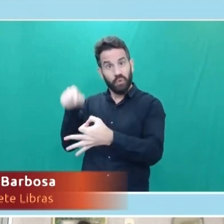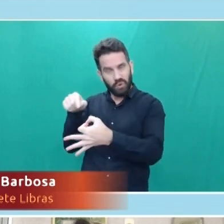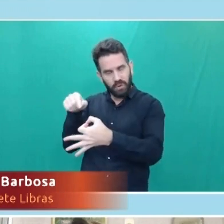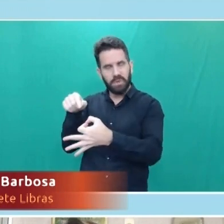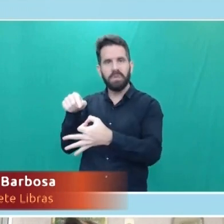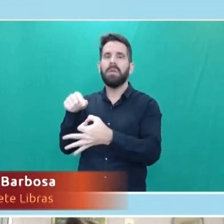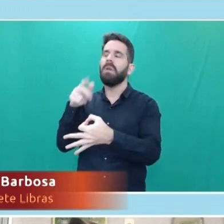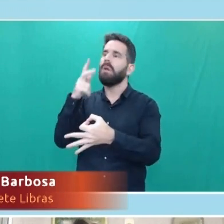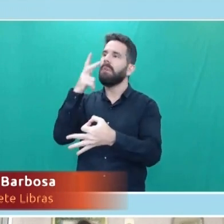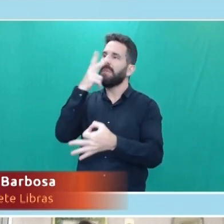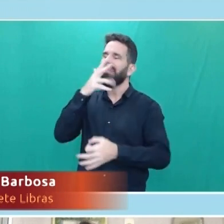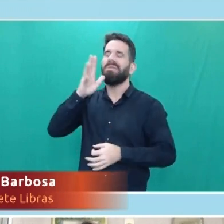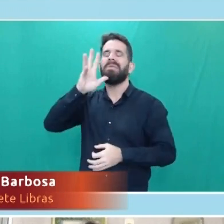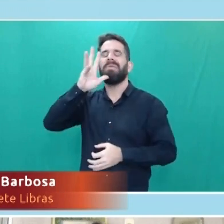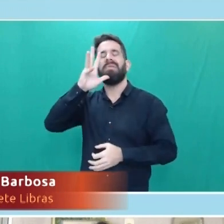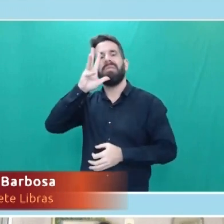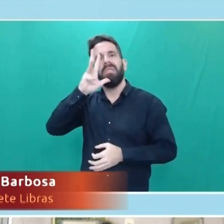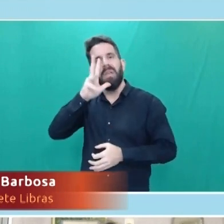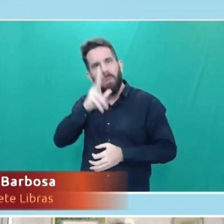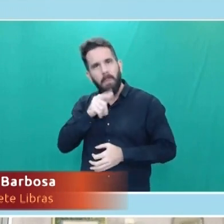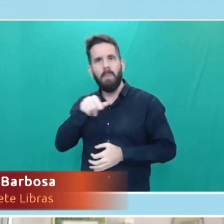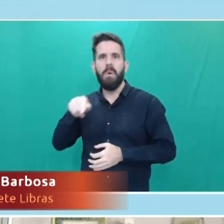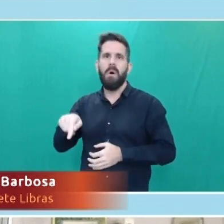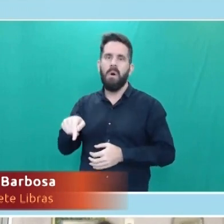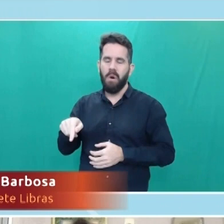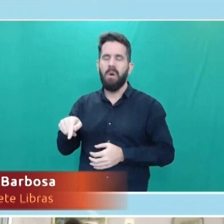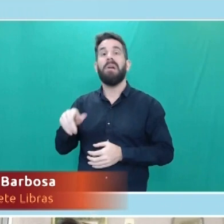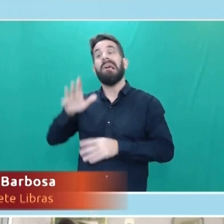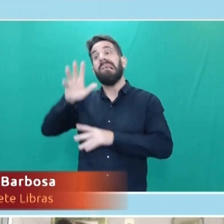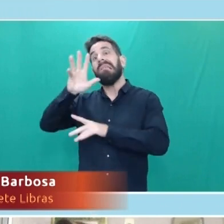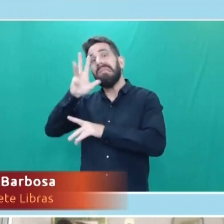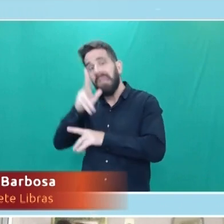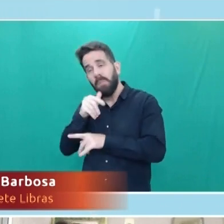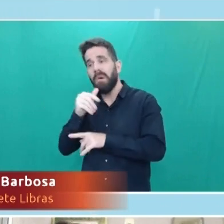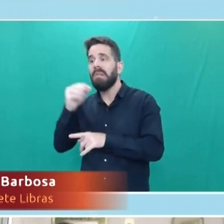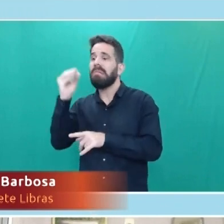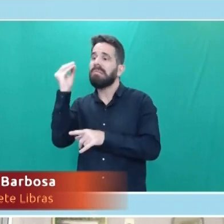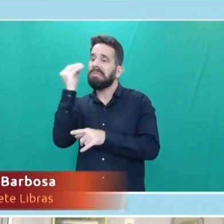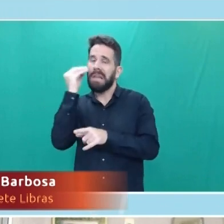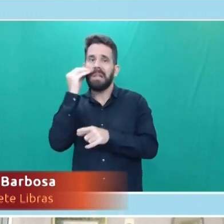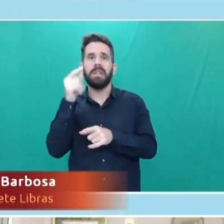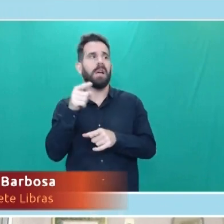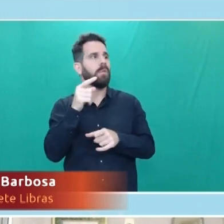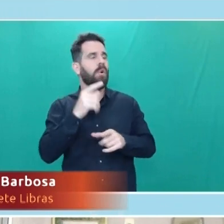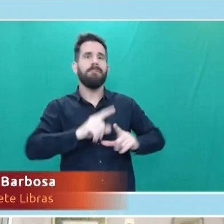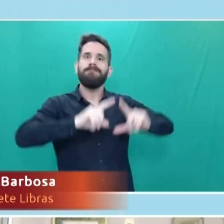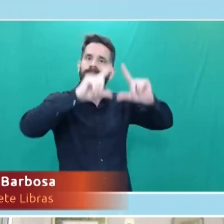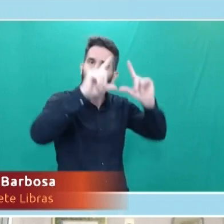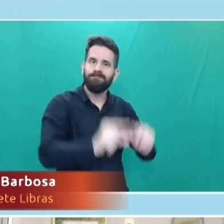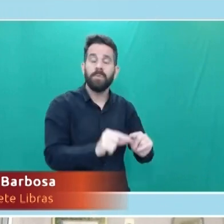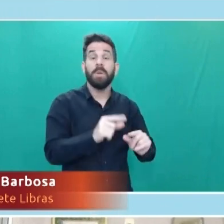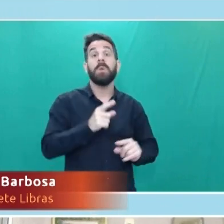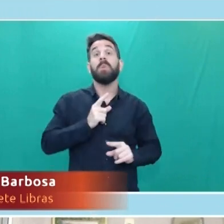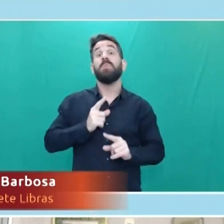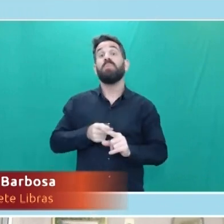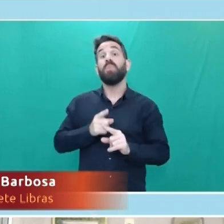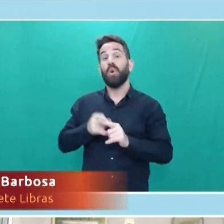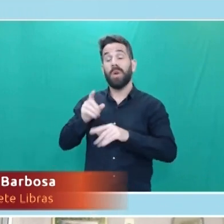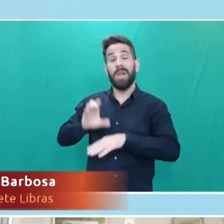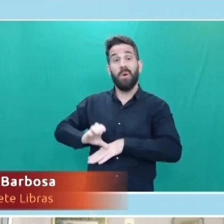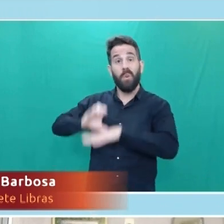muito lentamente atuando para coibir esses crimes, porque desde a Constituição de